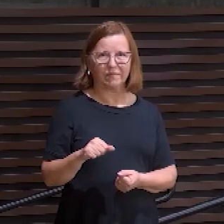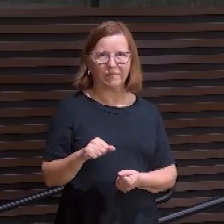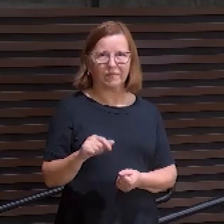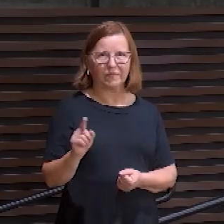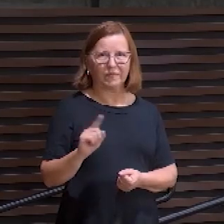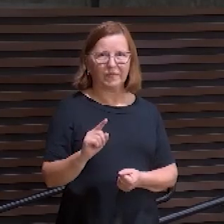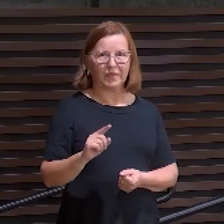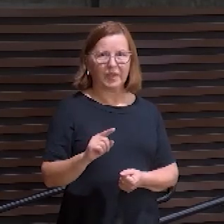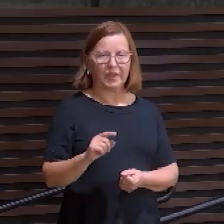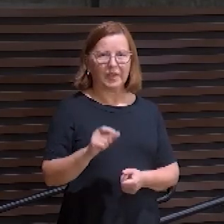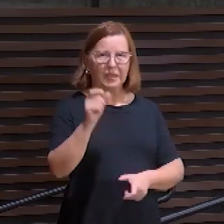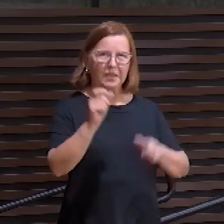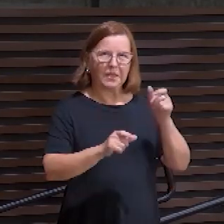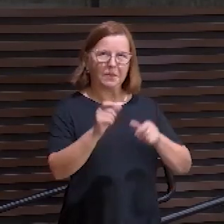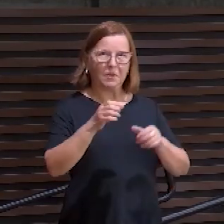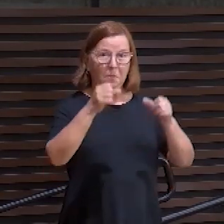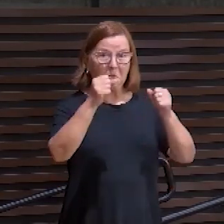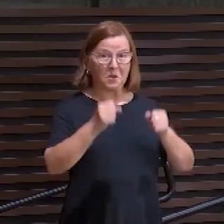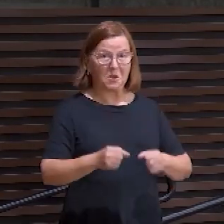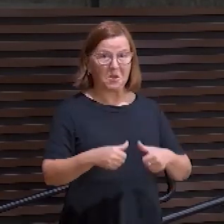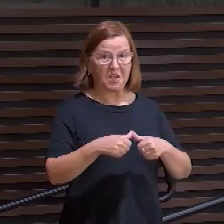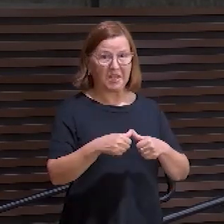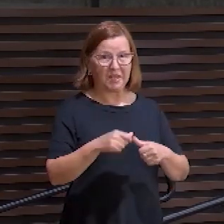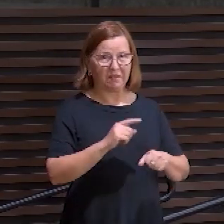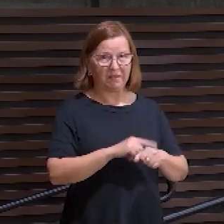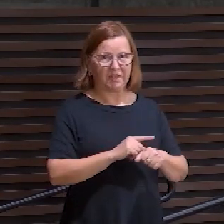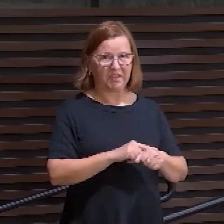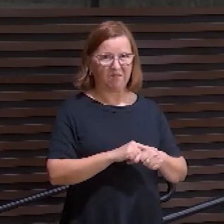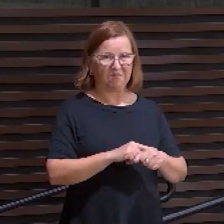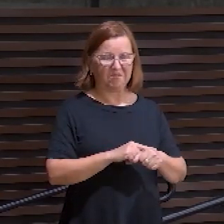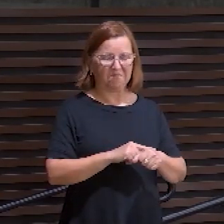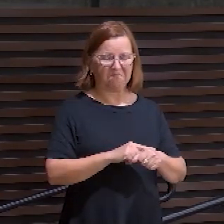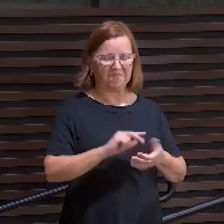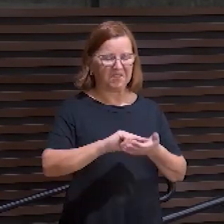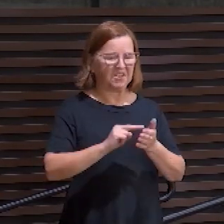dos poderosos desta época que se reduzem a nada.